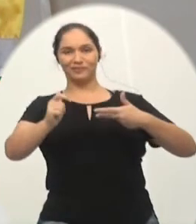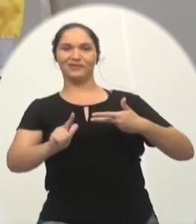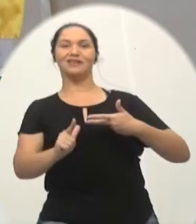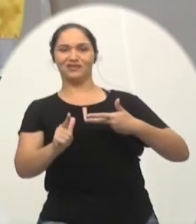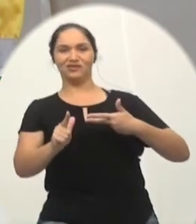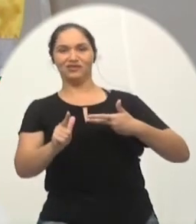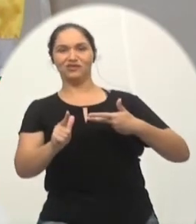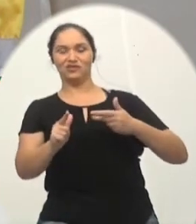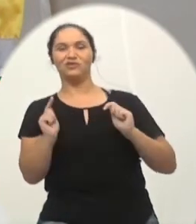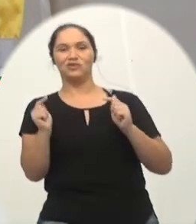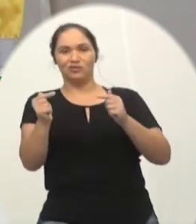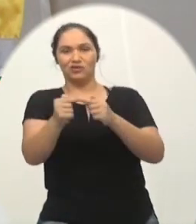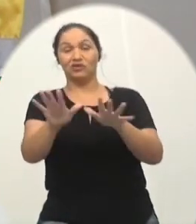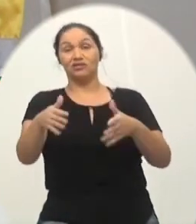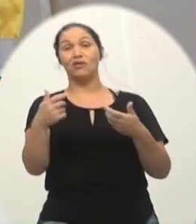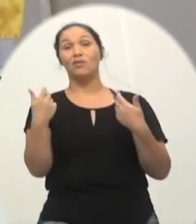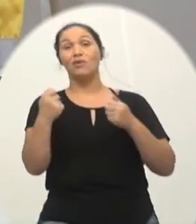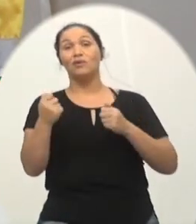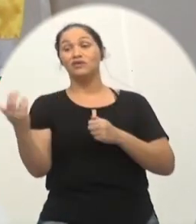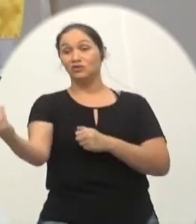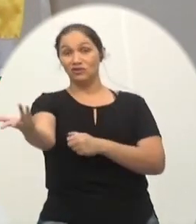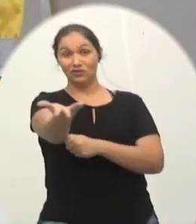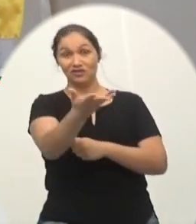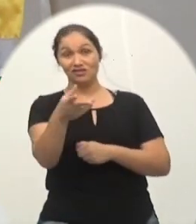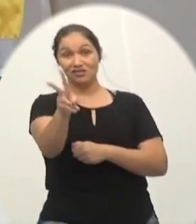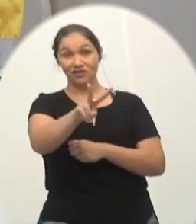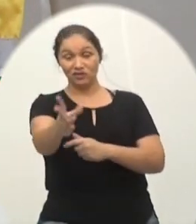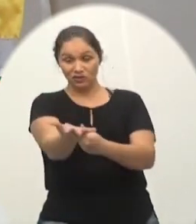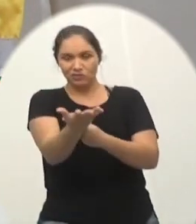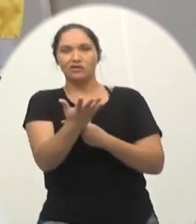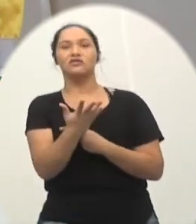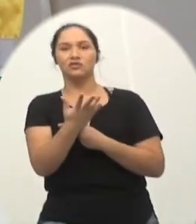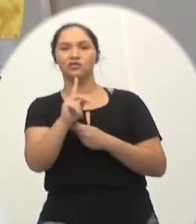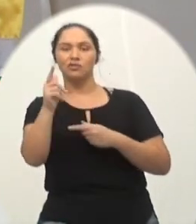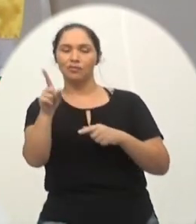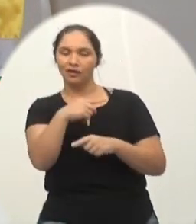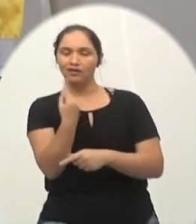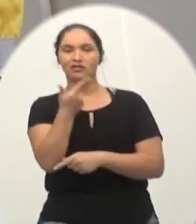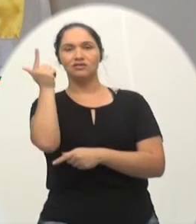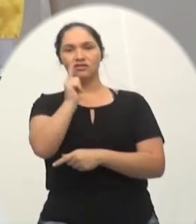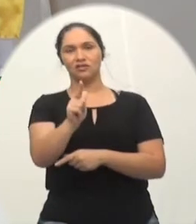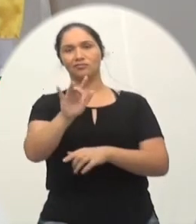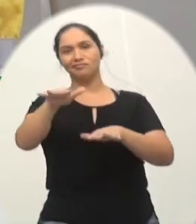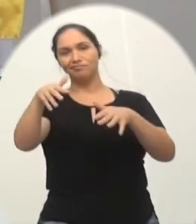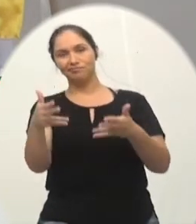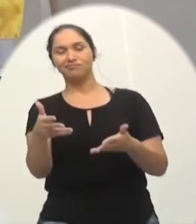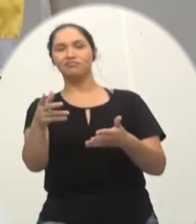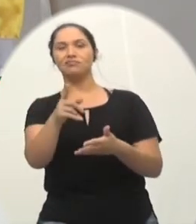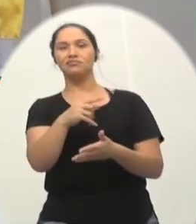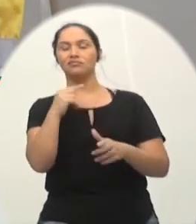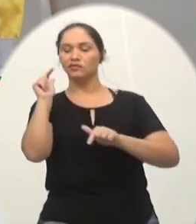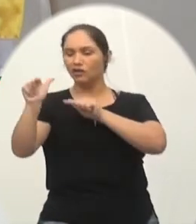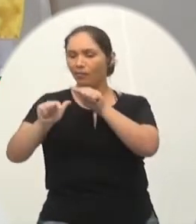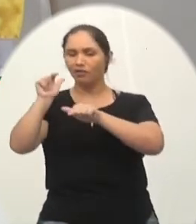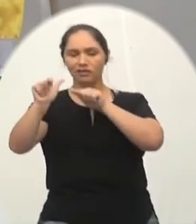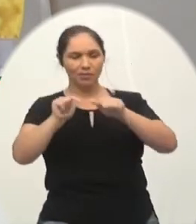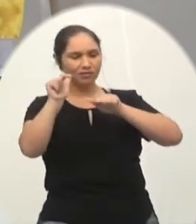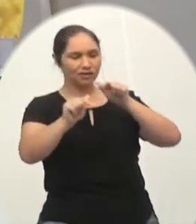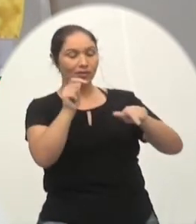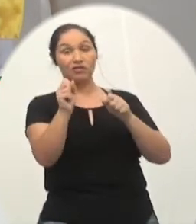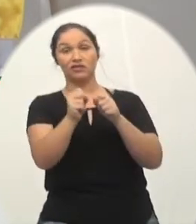quero dizer para vocês que preciso da ajuda de vocês. Está chegando cada vez mais perto, né, Mary? Com esse trabalho que a gente tem fazendo. Hoje tivemos uma